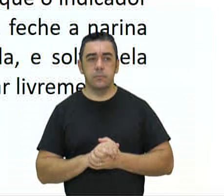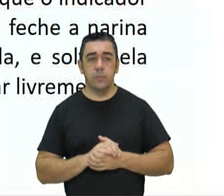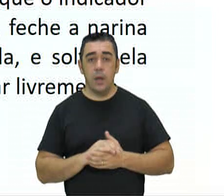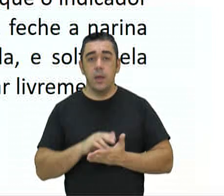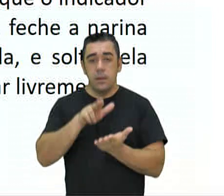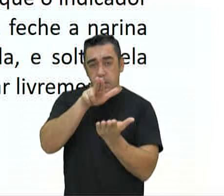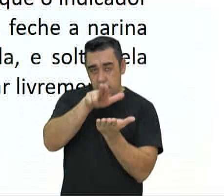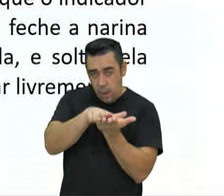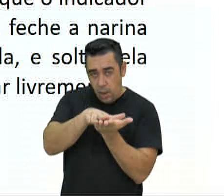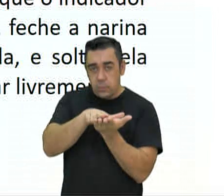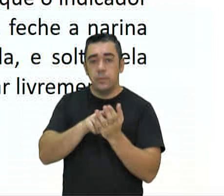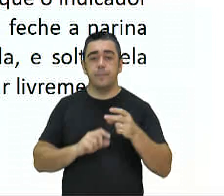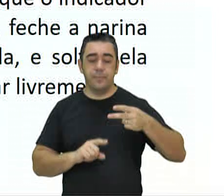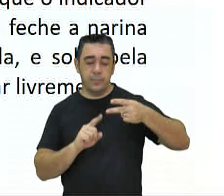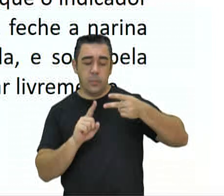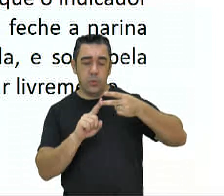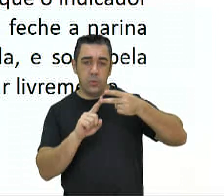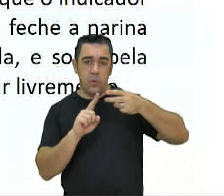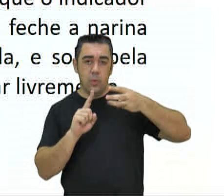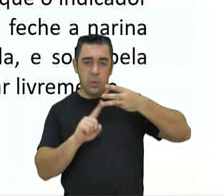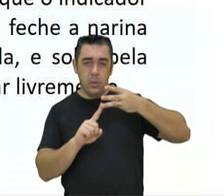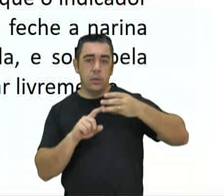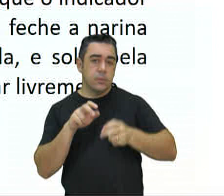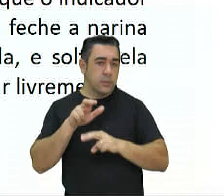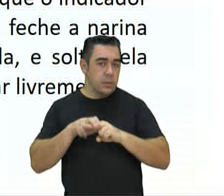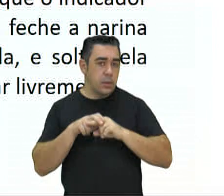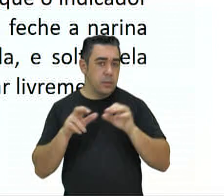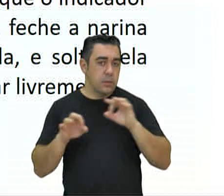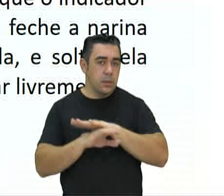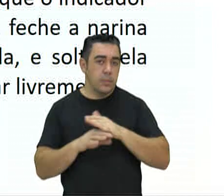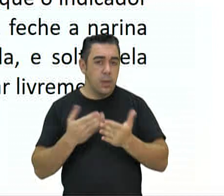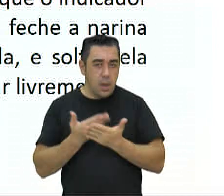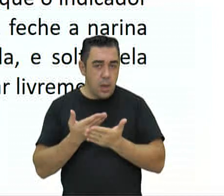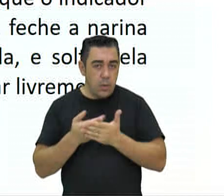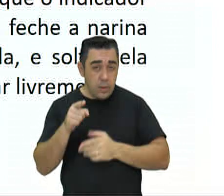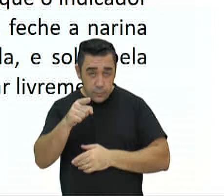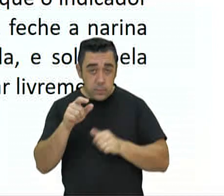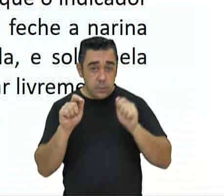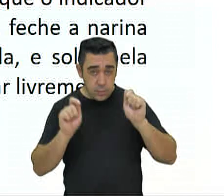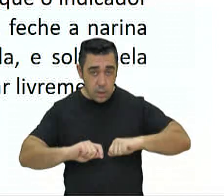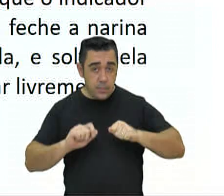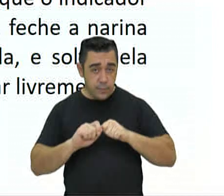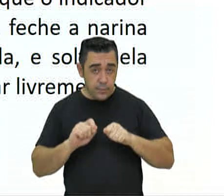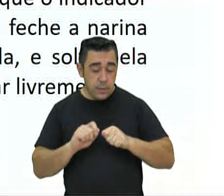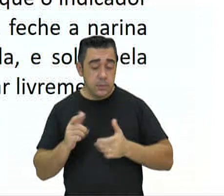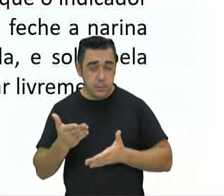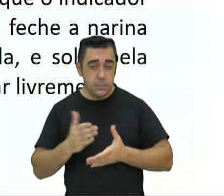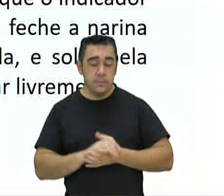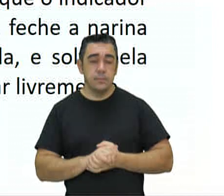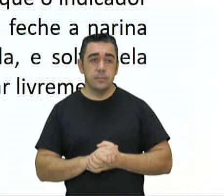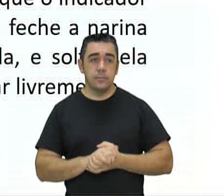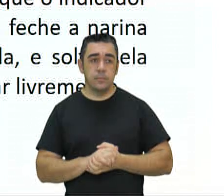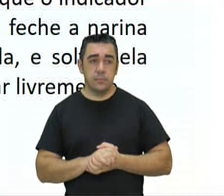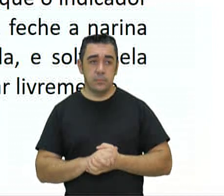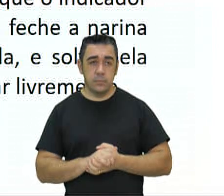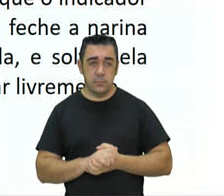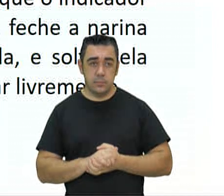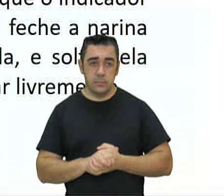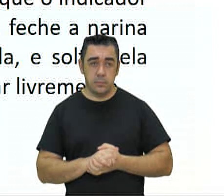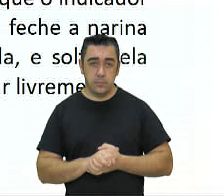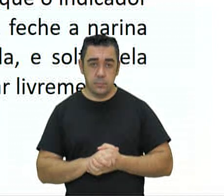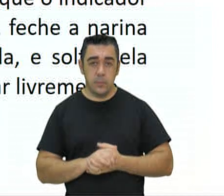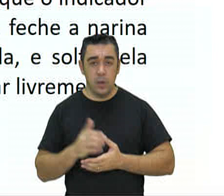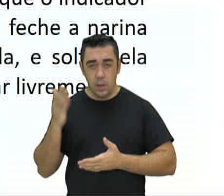deitado e os outros dois dá para fazer sentado. Então, após o término dessa aula, você já pode estar realizando alguns deles. Então,